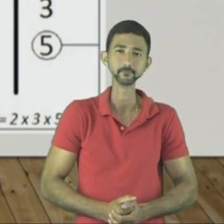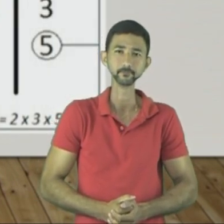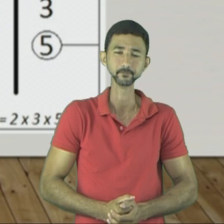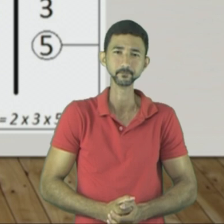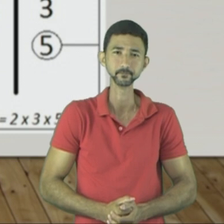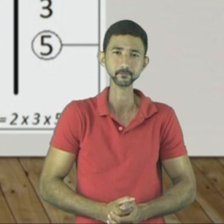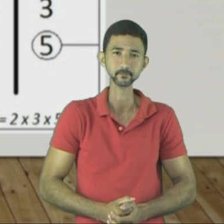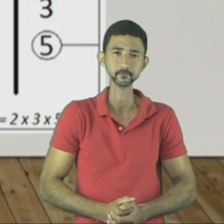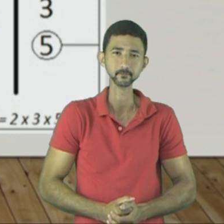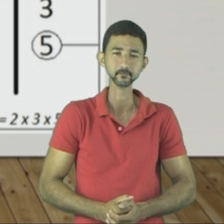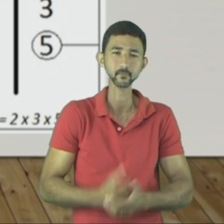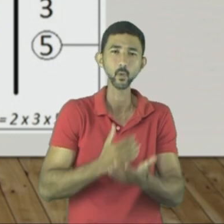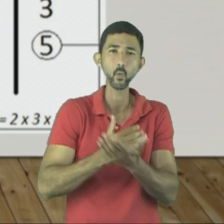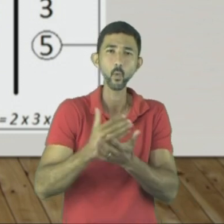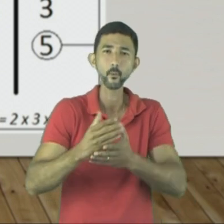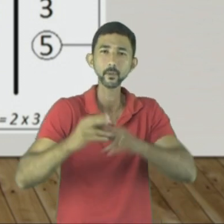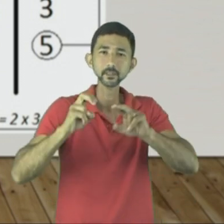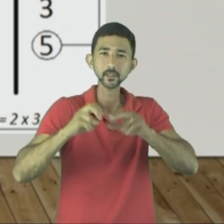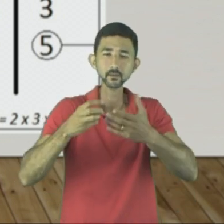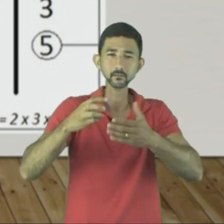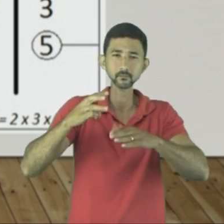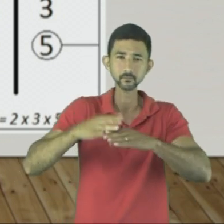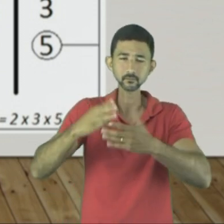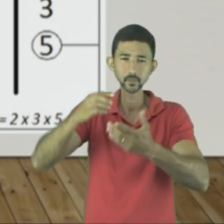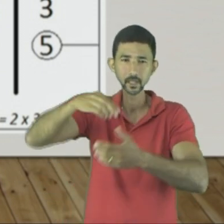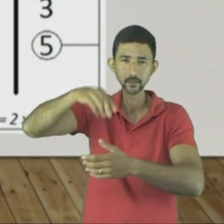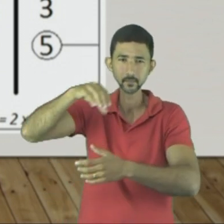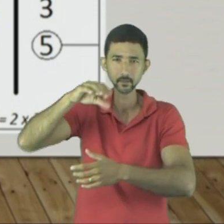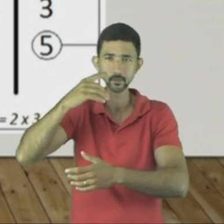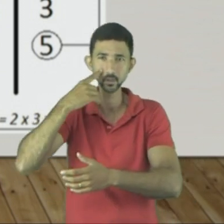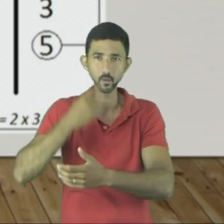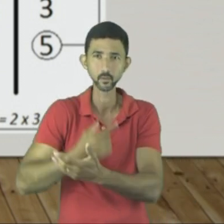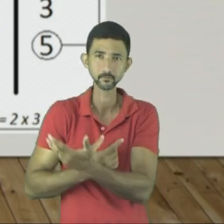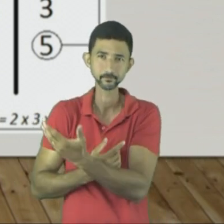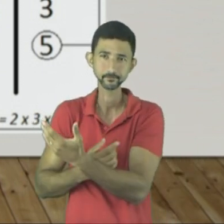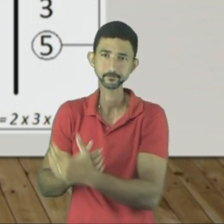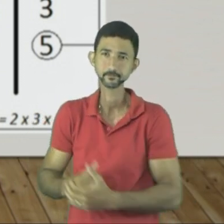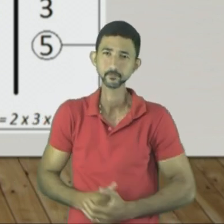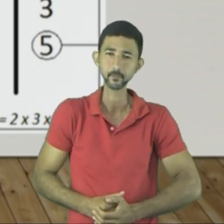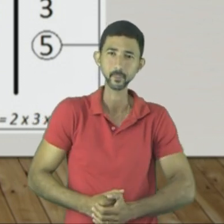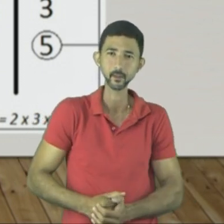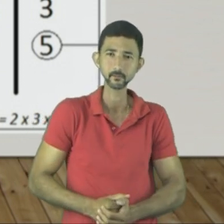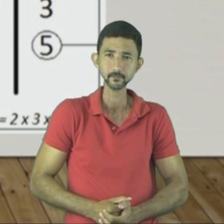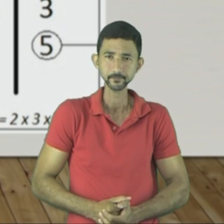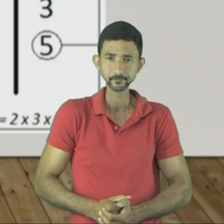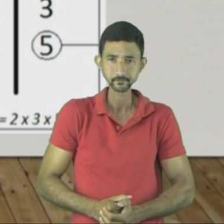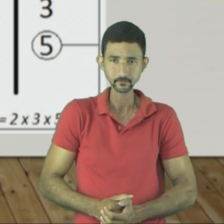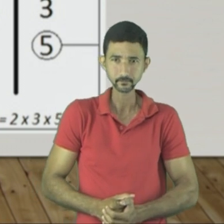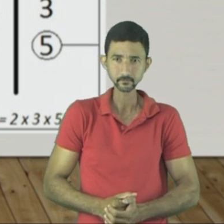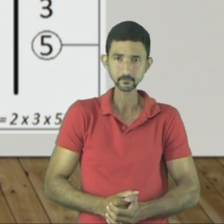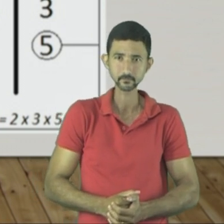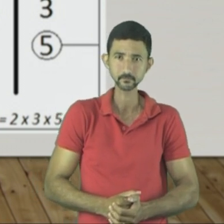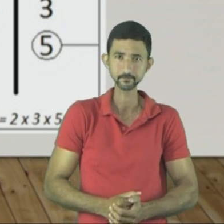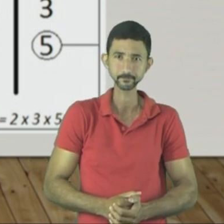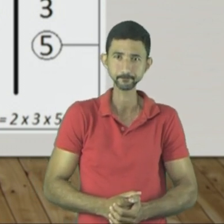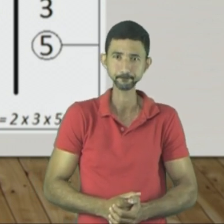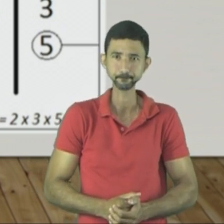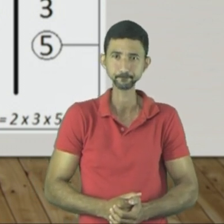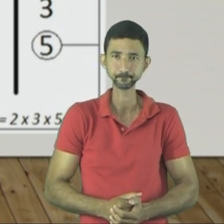Para dar início ao conteúdo de máximo divisor comum, eu trouxe a seguinte situação aqui para vocês, ó, o seguinte